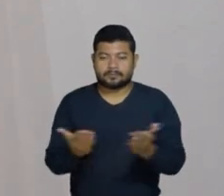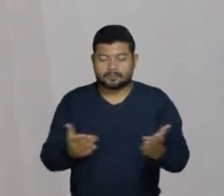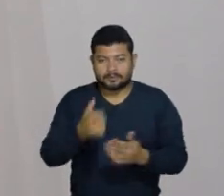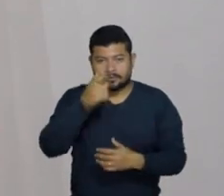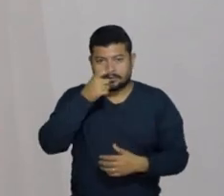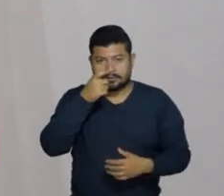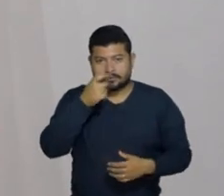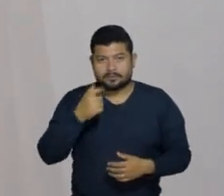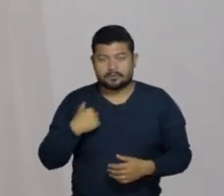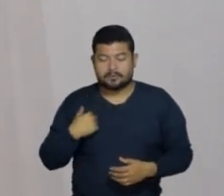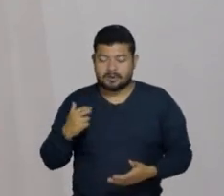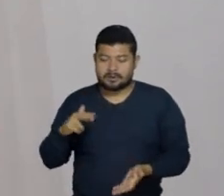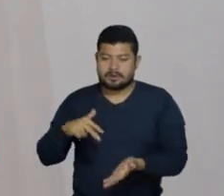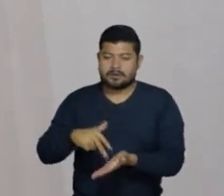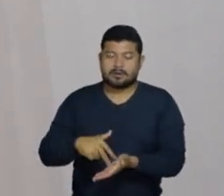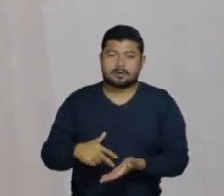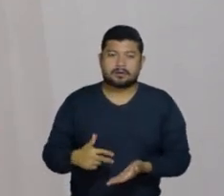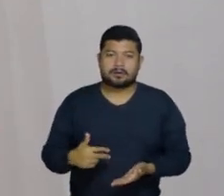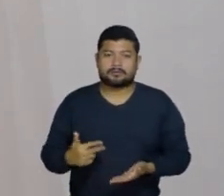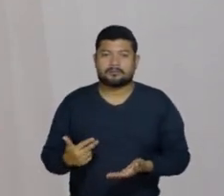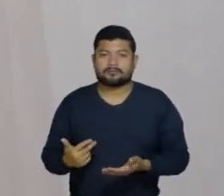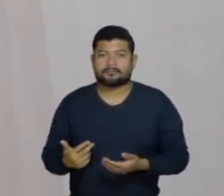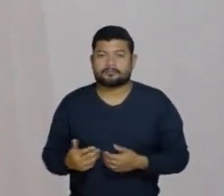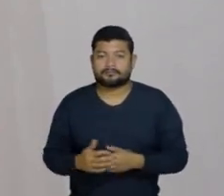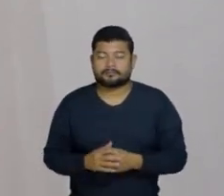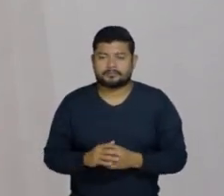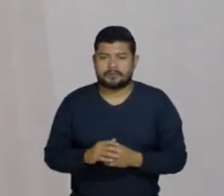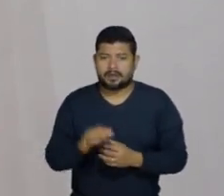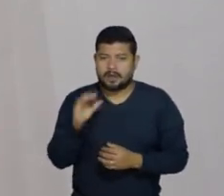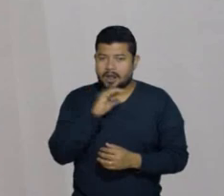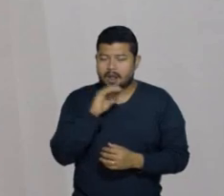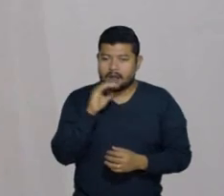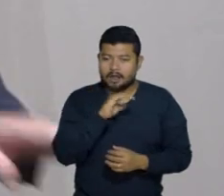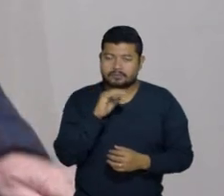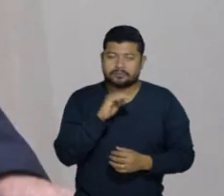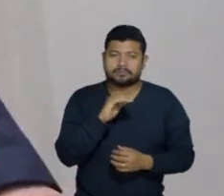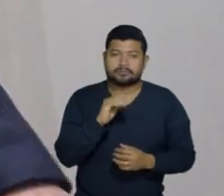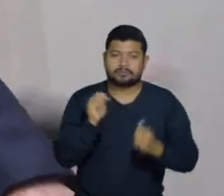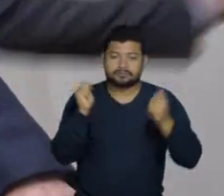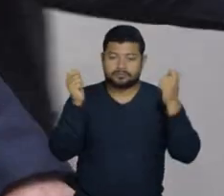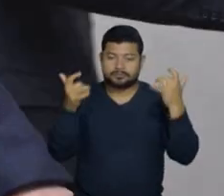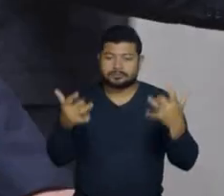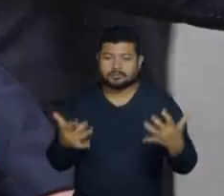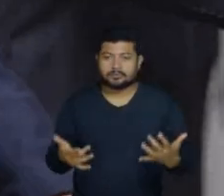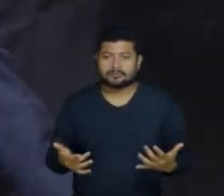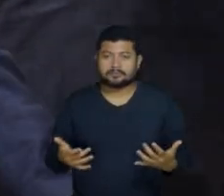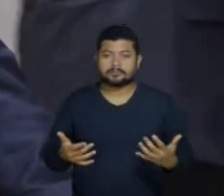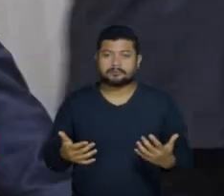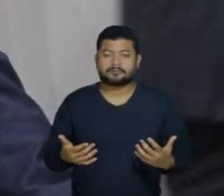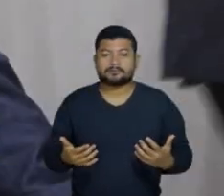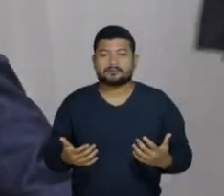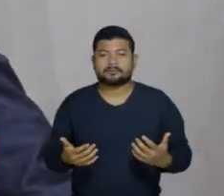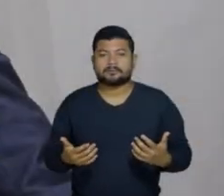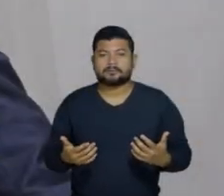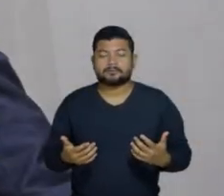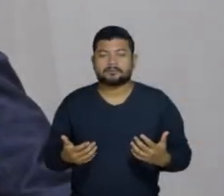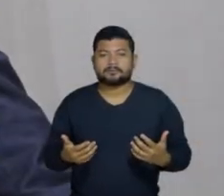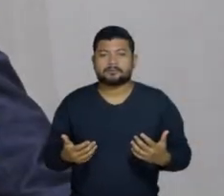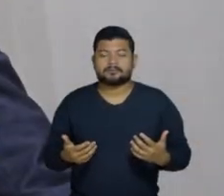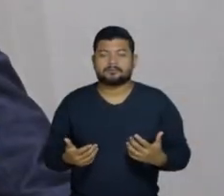gostaria, de uma forma assim muito objetiva, trazer presente nesta